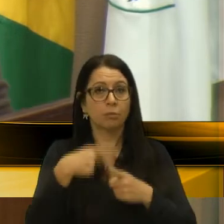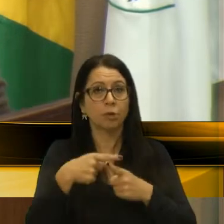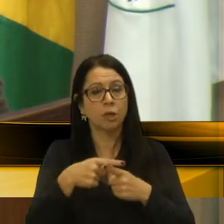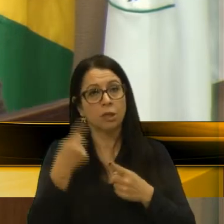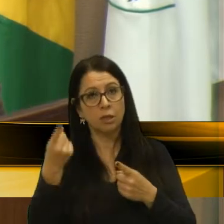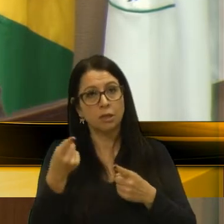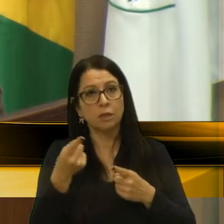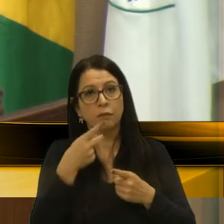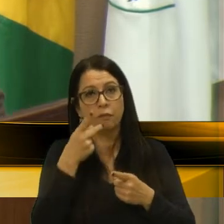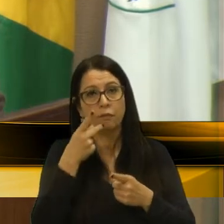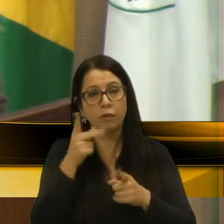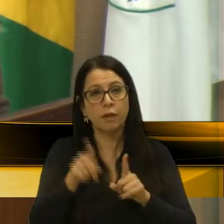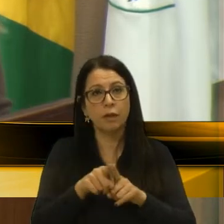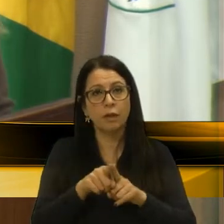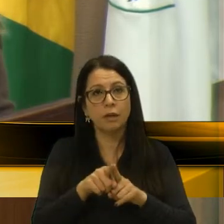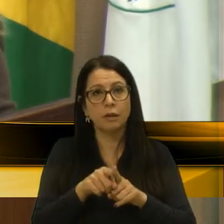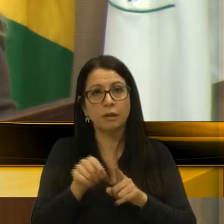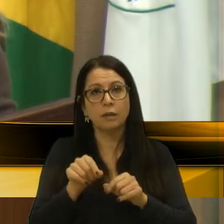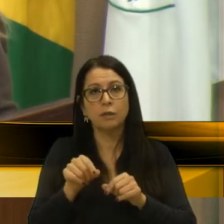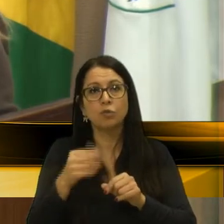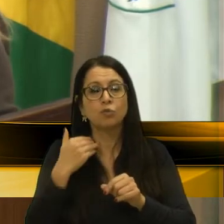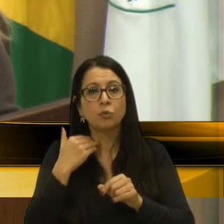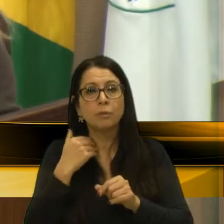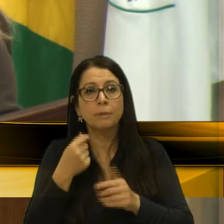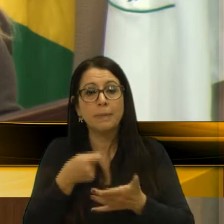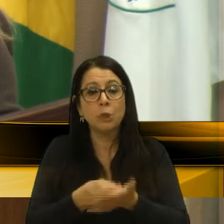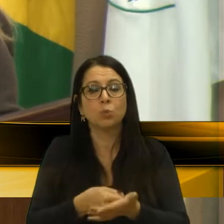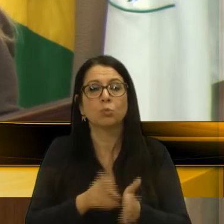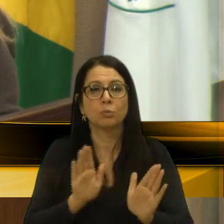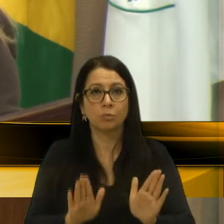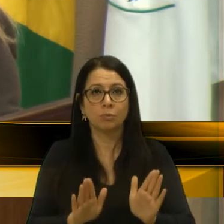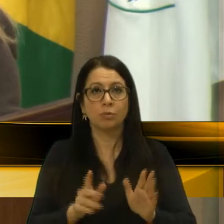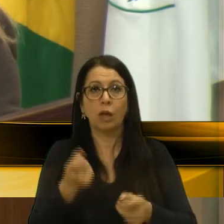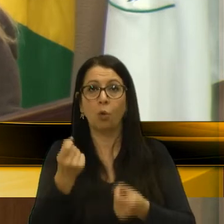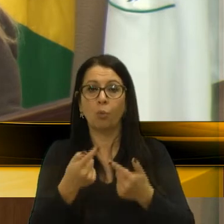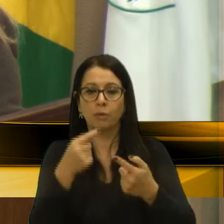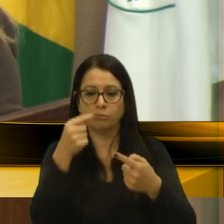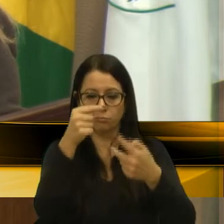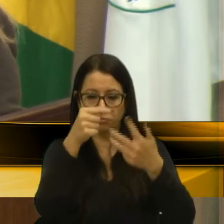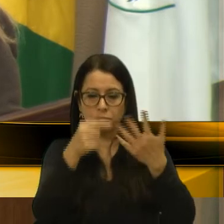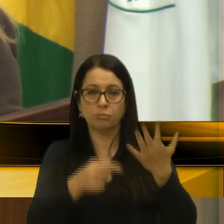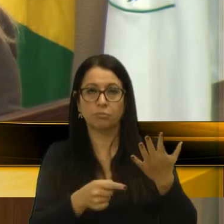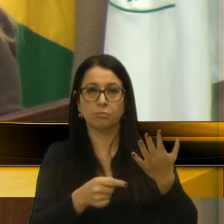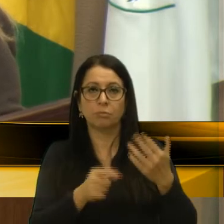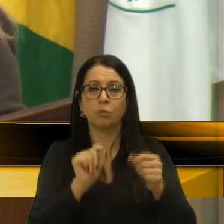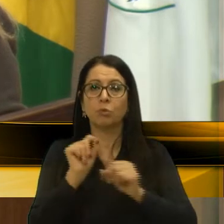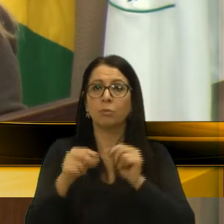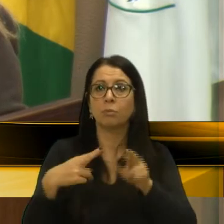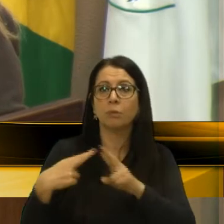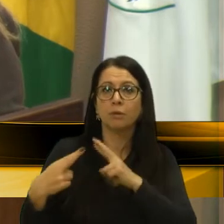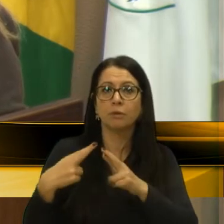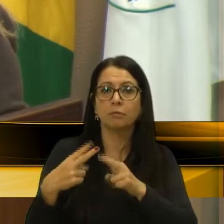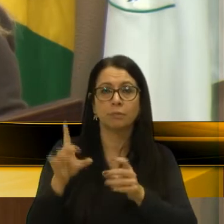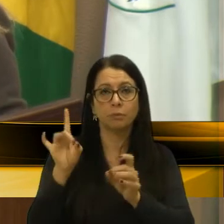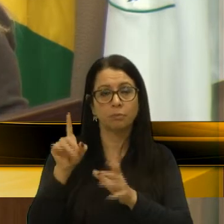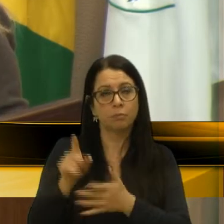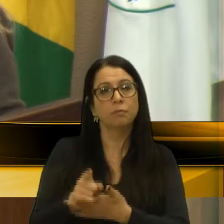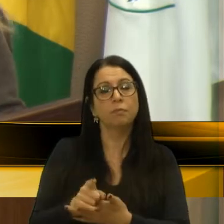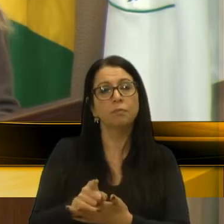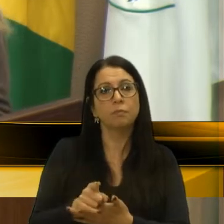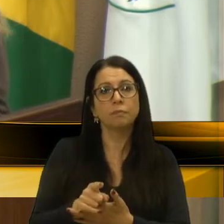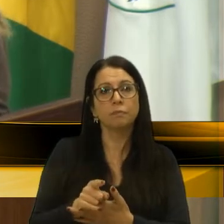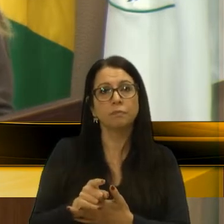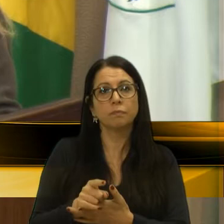os criminalistas, precisa ficar mais duro em alguns pontos, relacionados especialmente